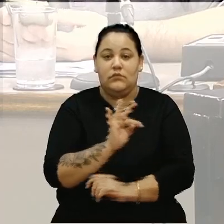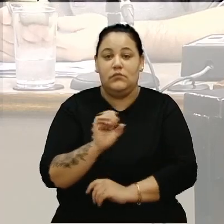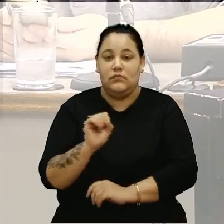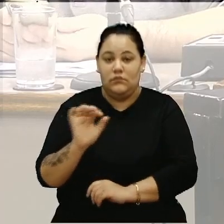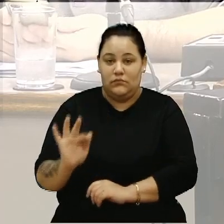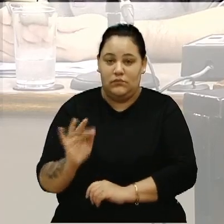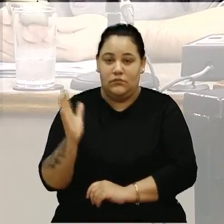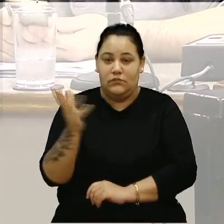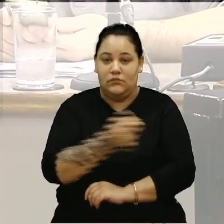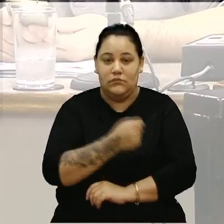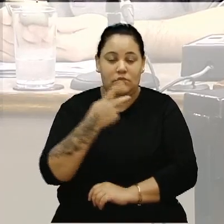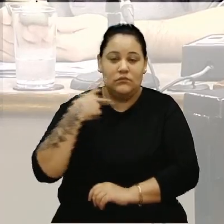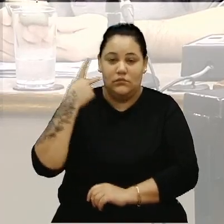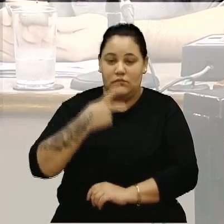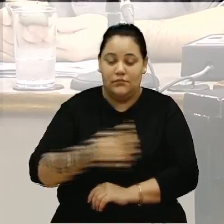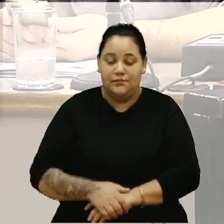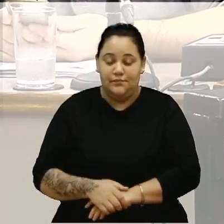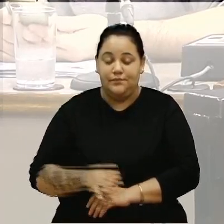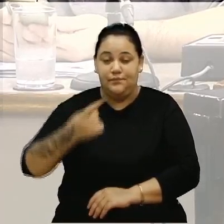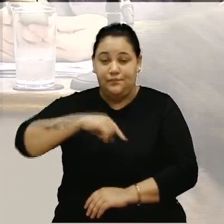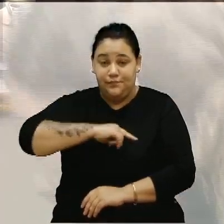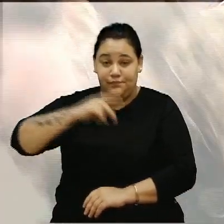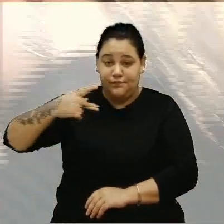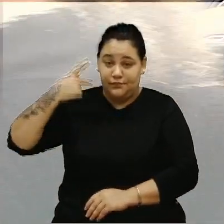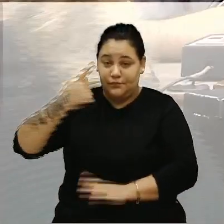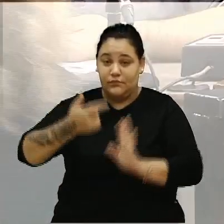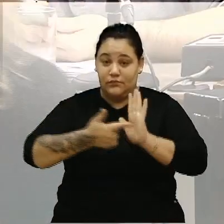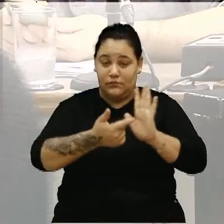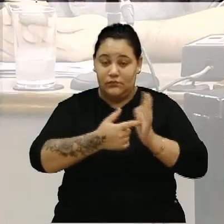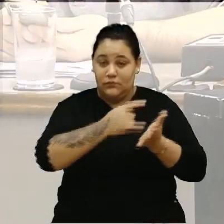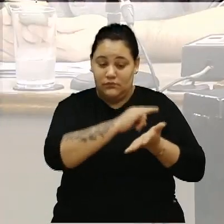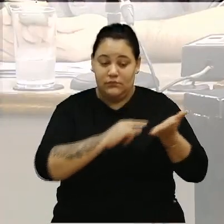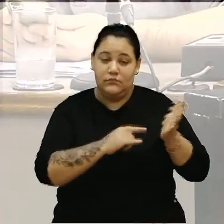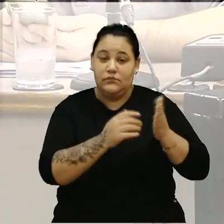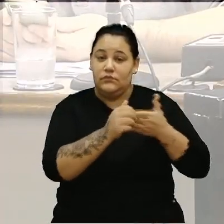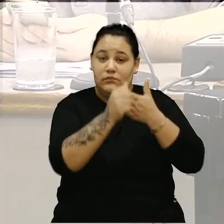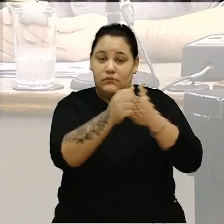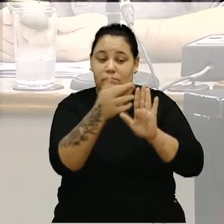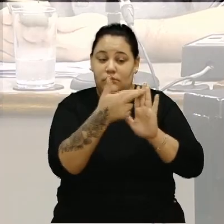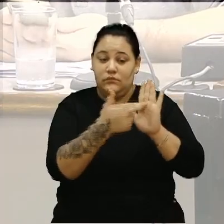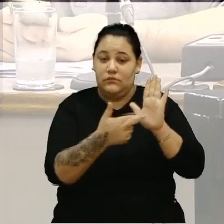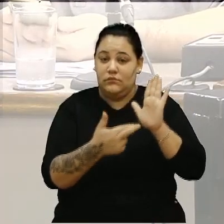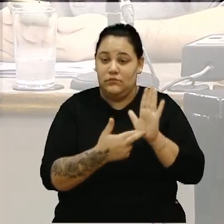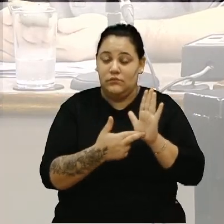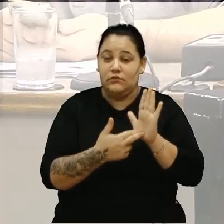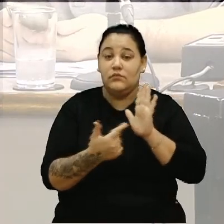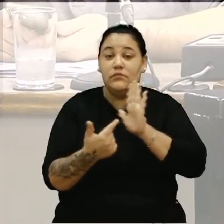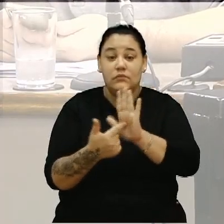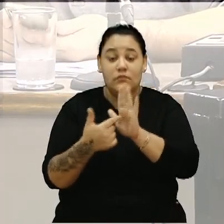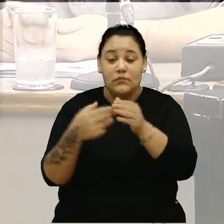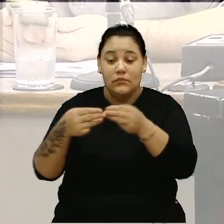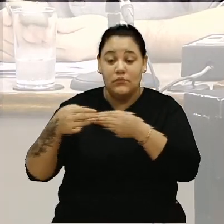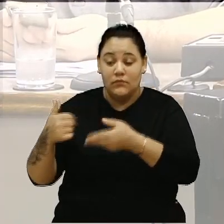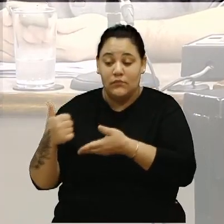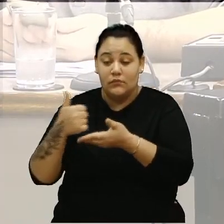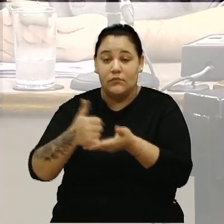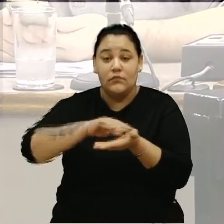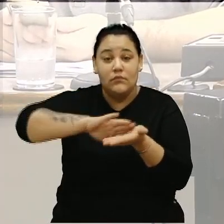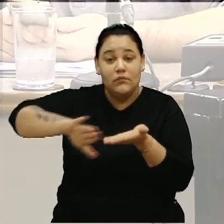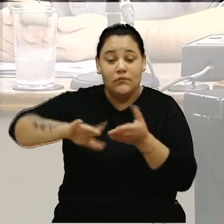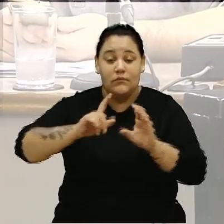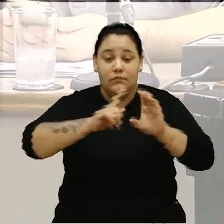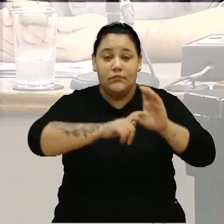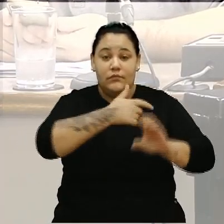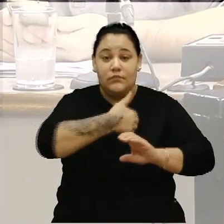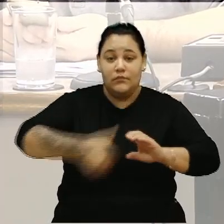vereadores. Estes vereadores que apresentam e subscrevem, com base nos termos regimentais, apresentam moção de apoio à extinção da dívida pública do Estado do Rio Grande do